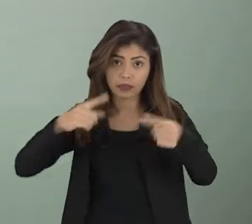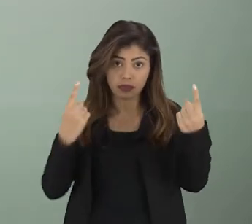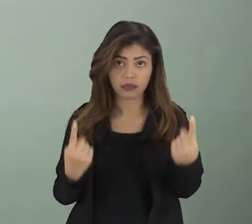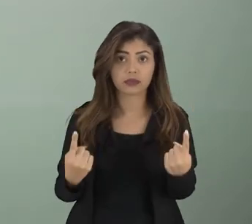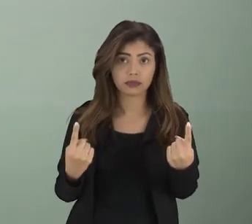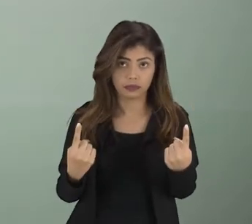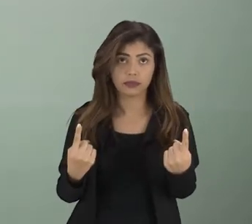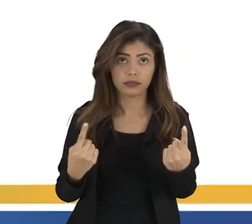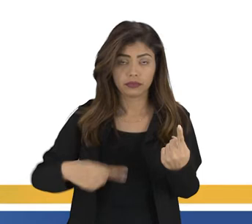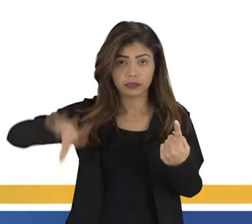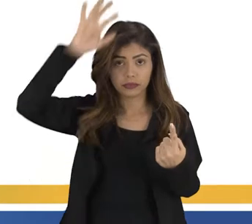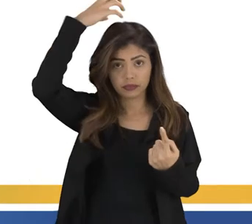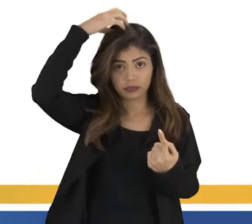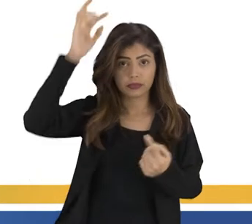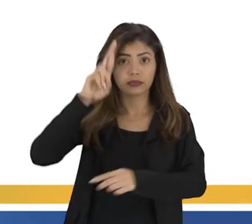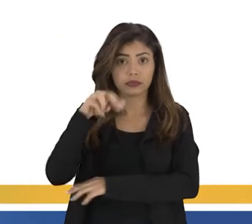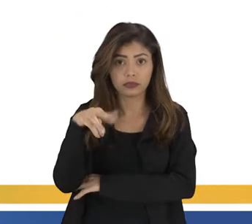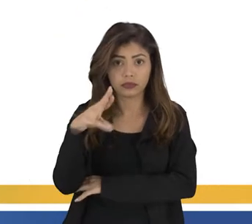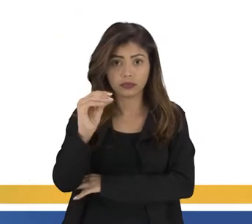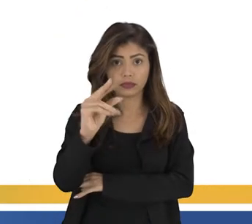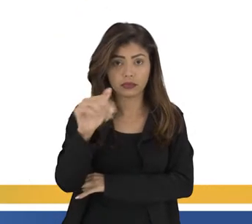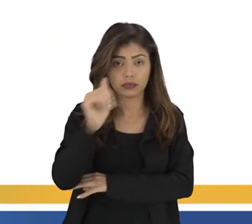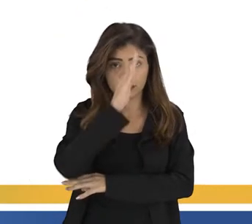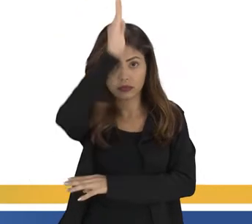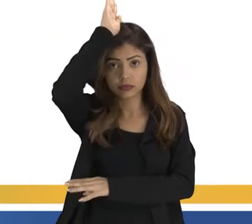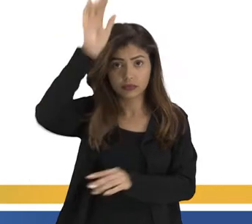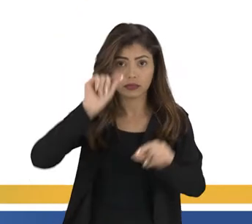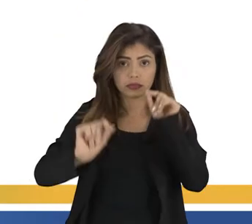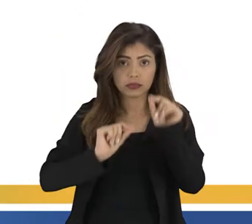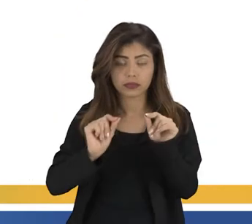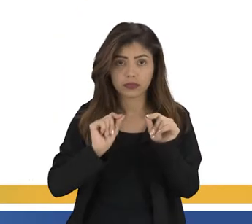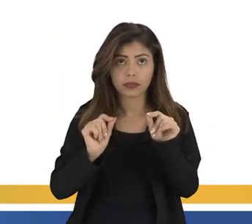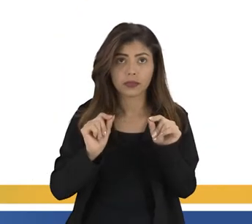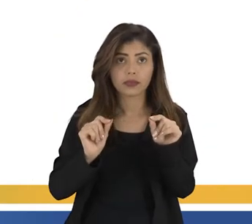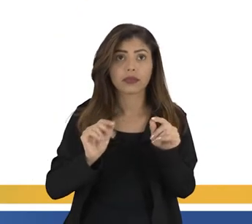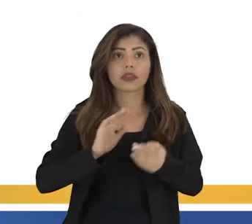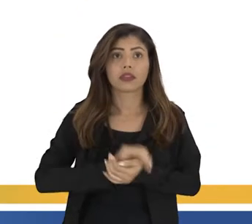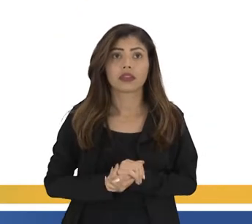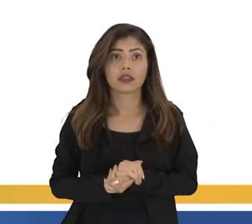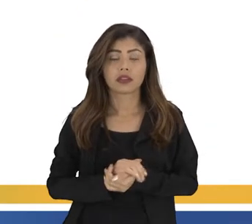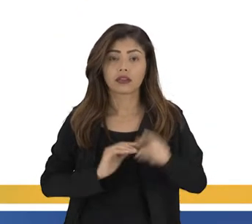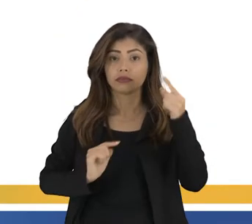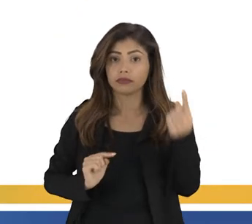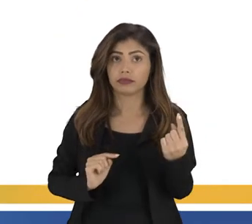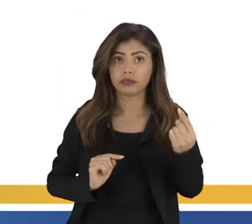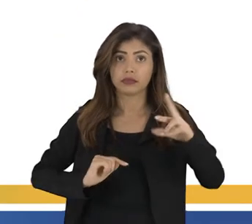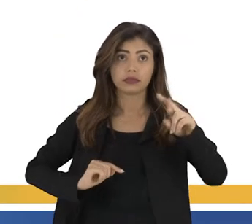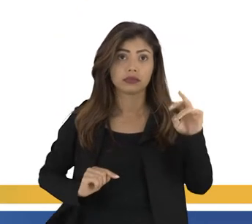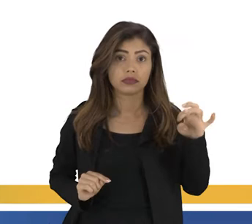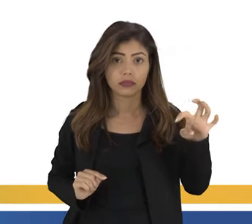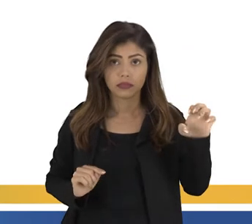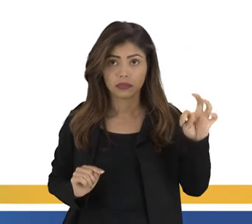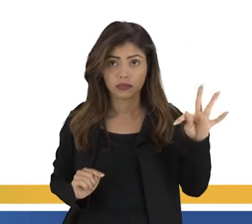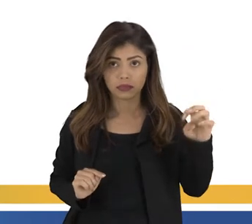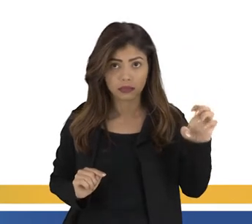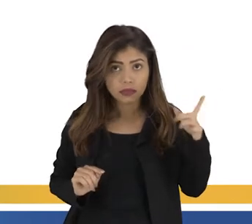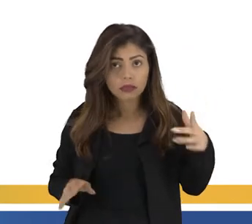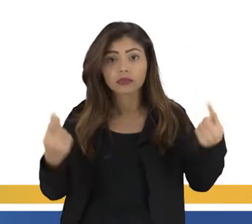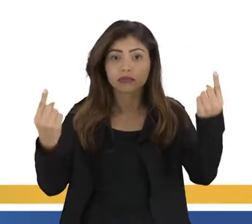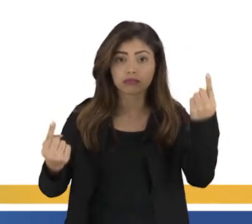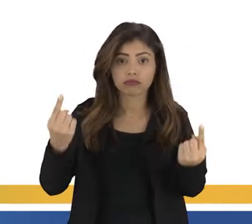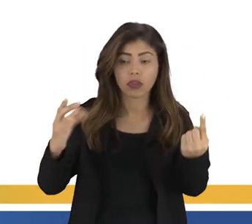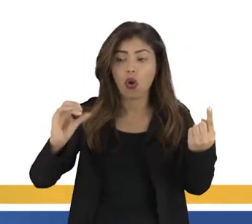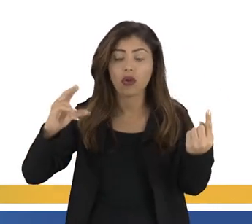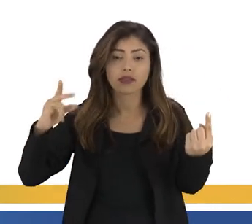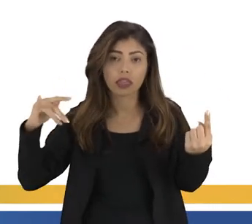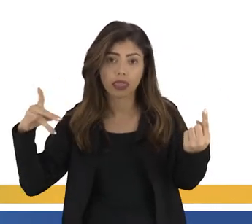em duas partes império romano do ocidente o capital em roma império romano do oriente né com